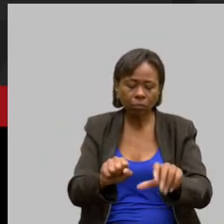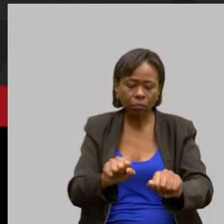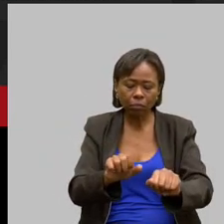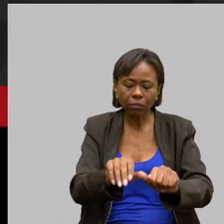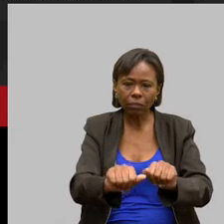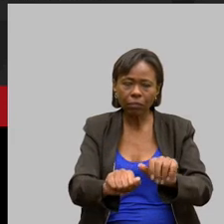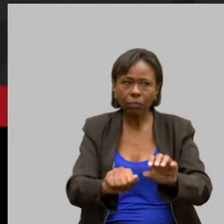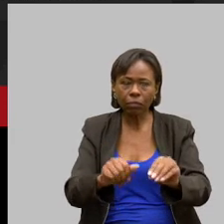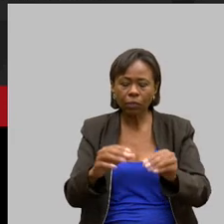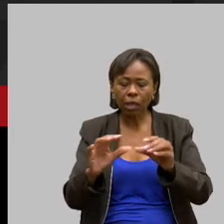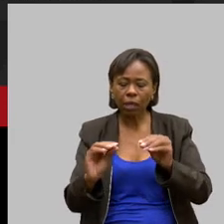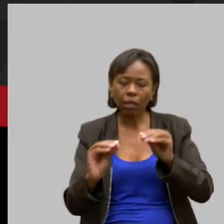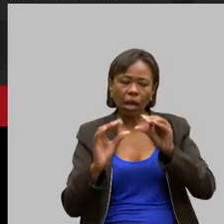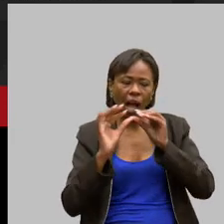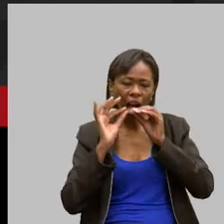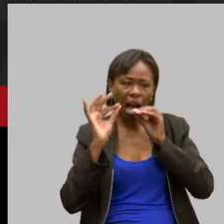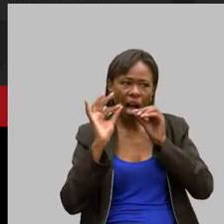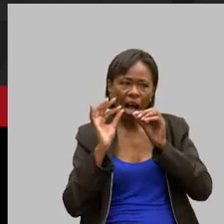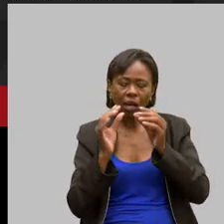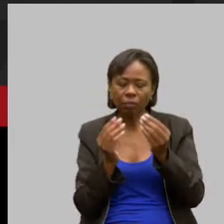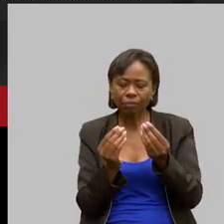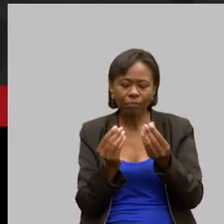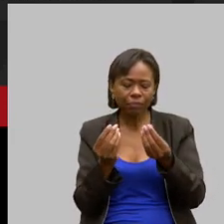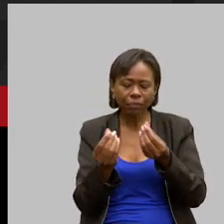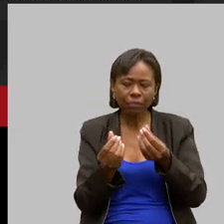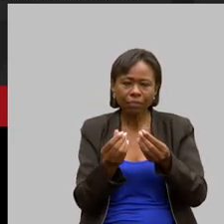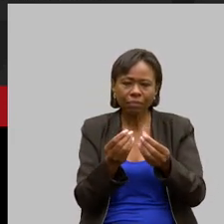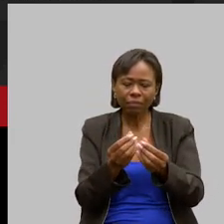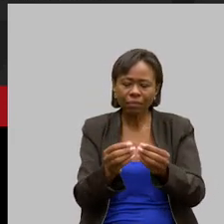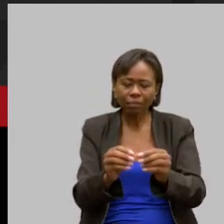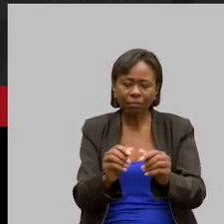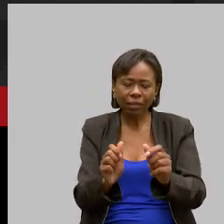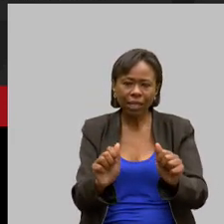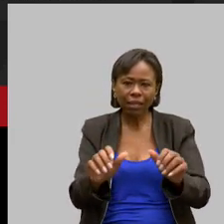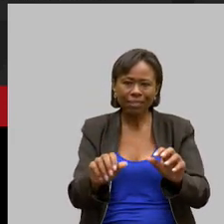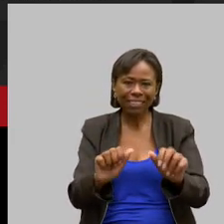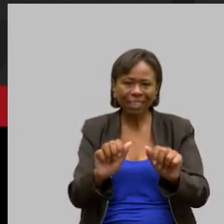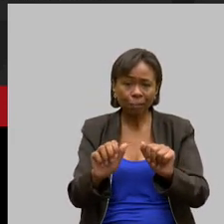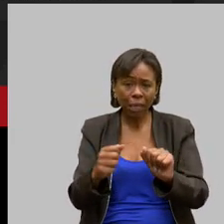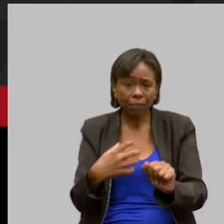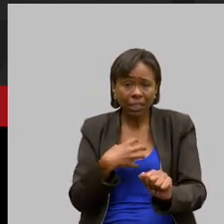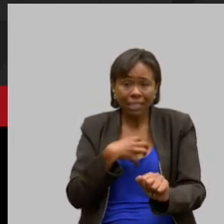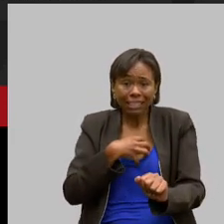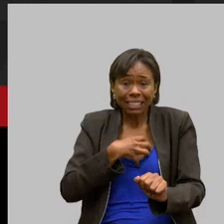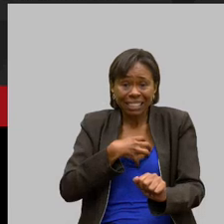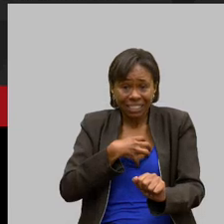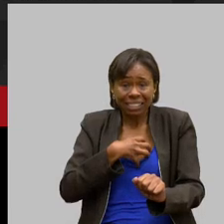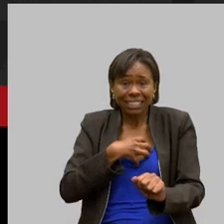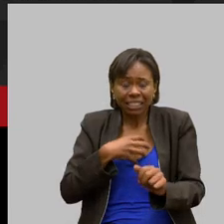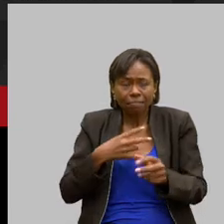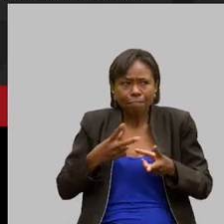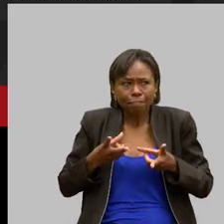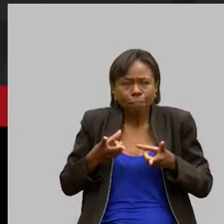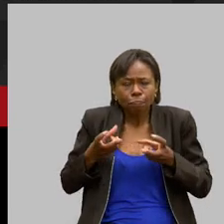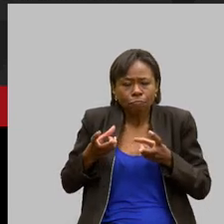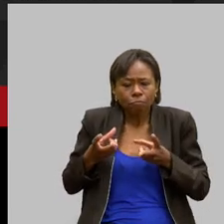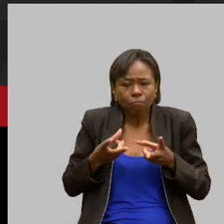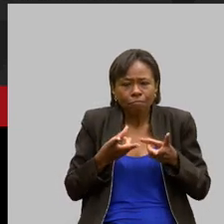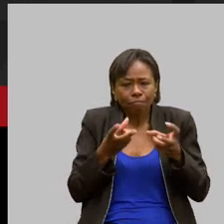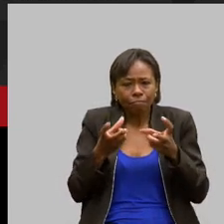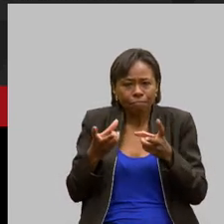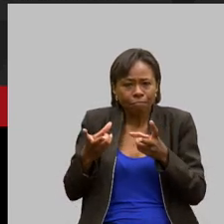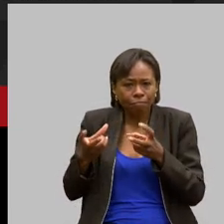pra criança e ela vai pegando ali antes de estar sentando na cadeira pra gente ir Trabalhando um pouco essa questão